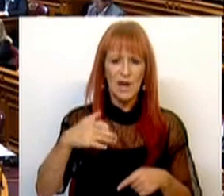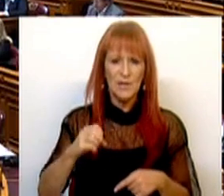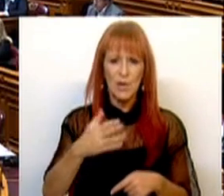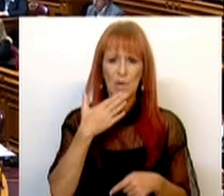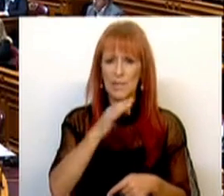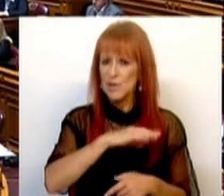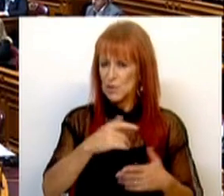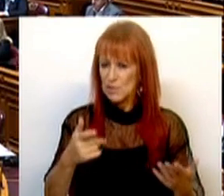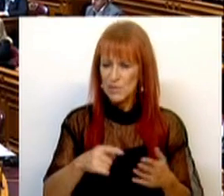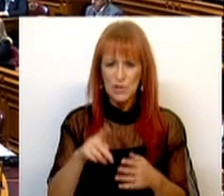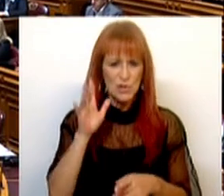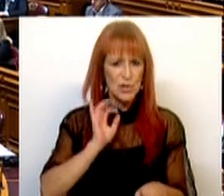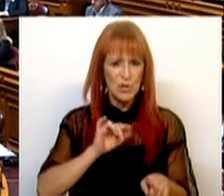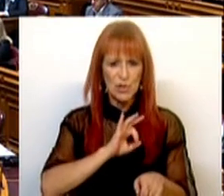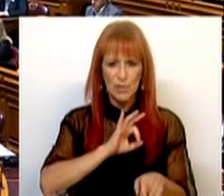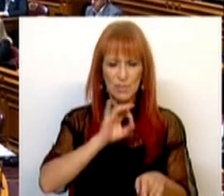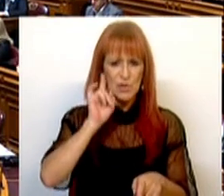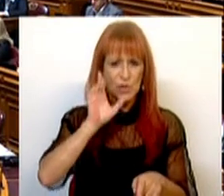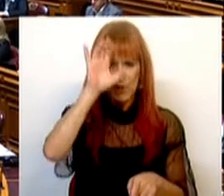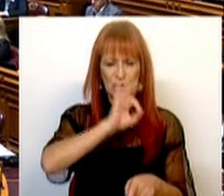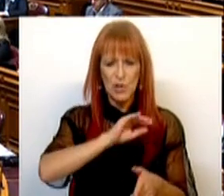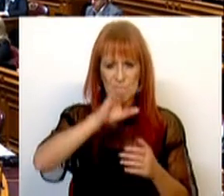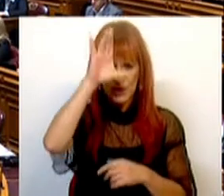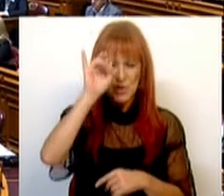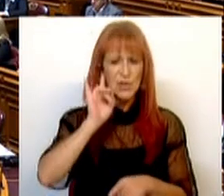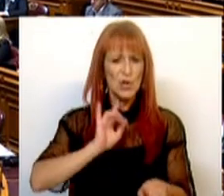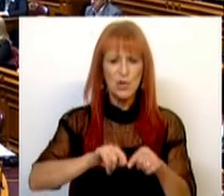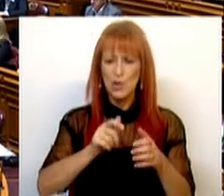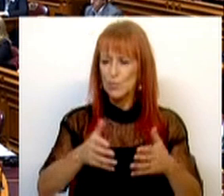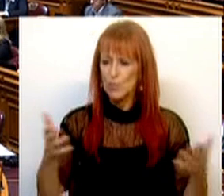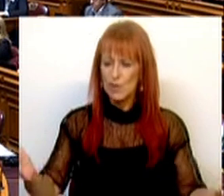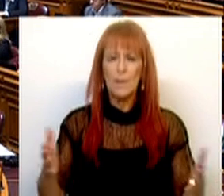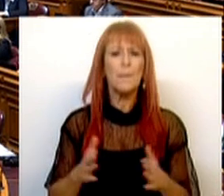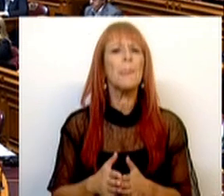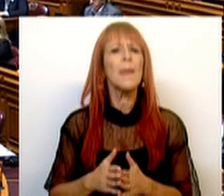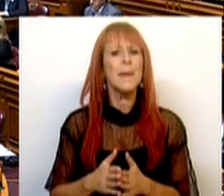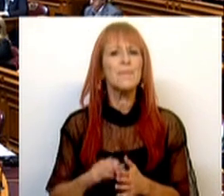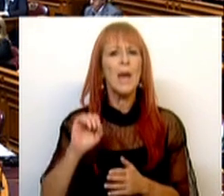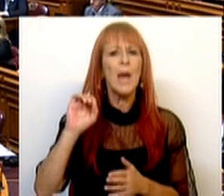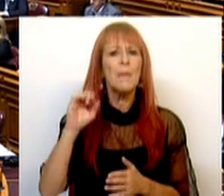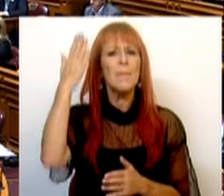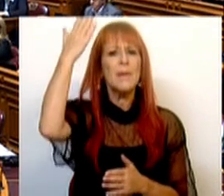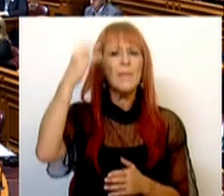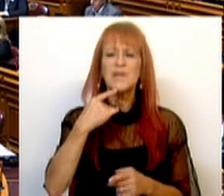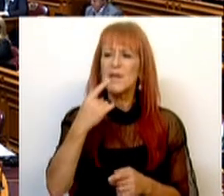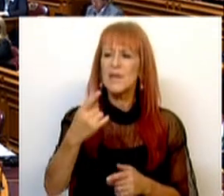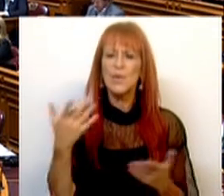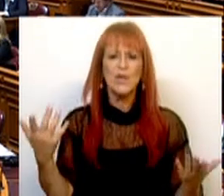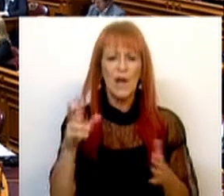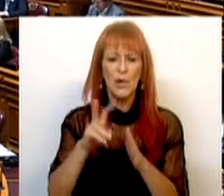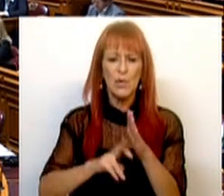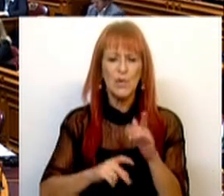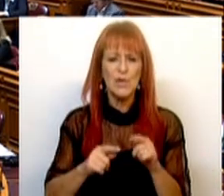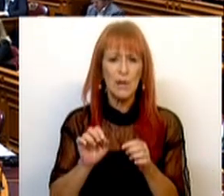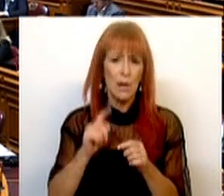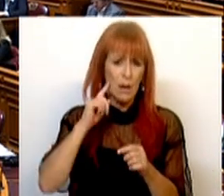Obrigado, Sr. Presidente, Sra. Ministra, Sr. Secretário de Estado, Sras. E Srs. Deputados. Primeiro de tudo, assinalar que este relatório é